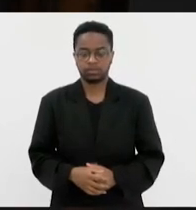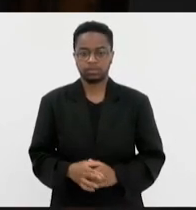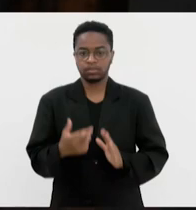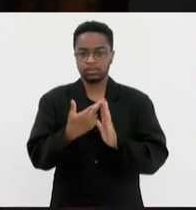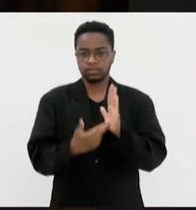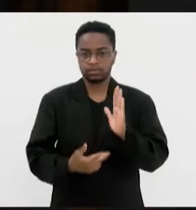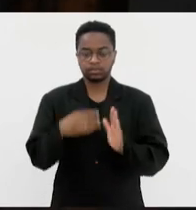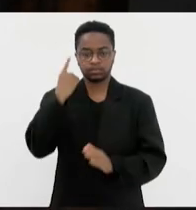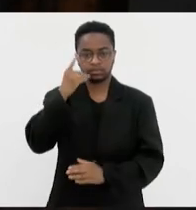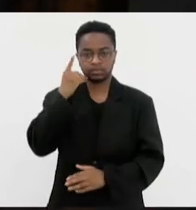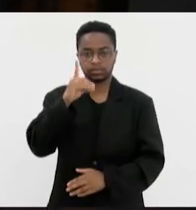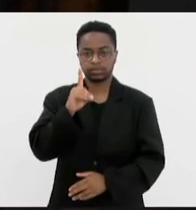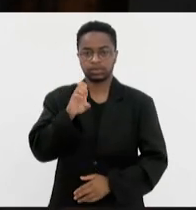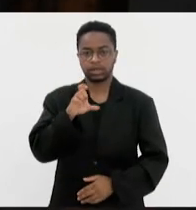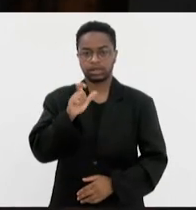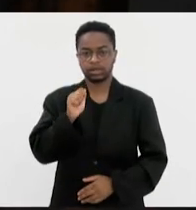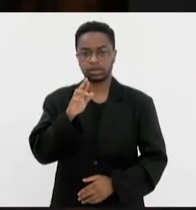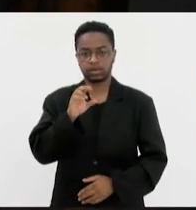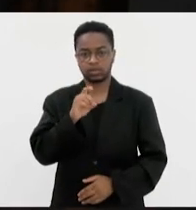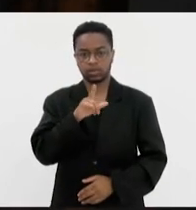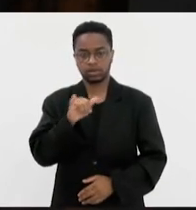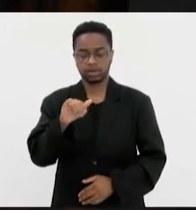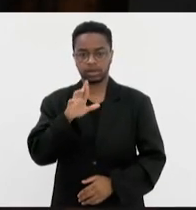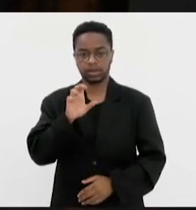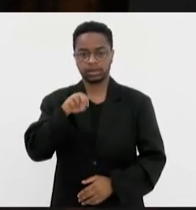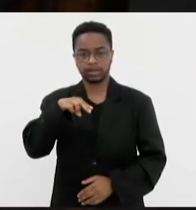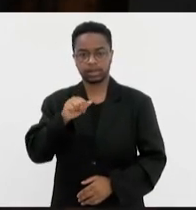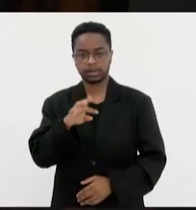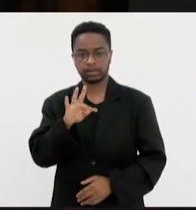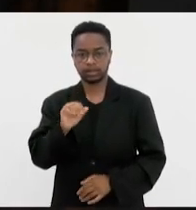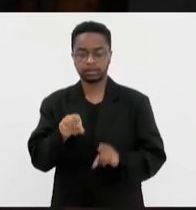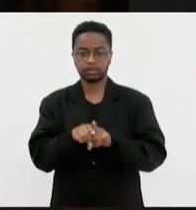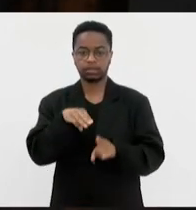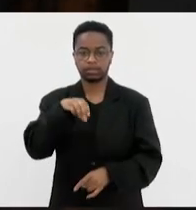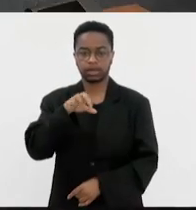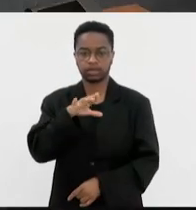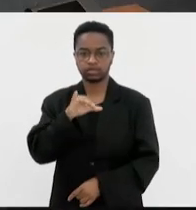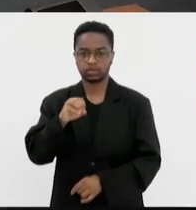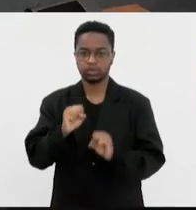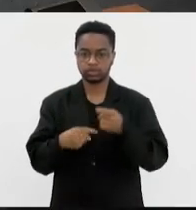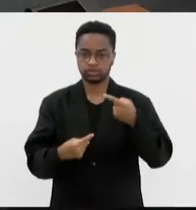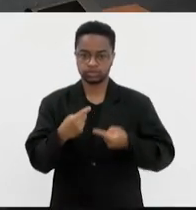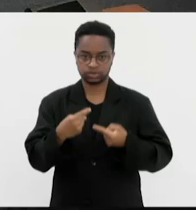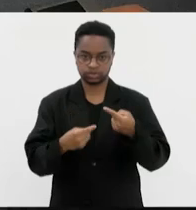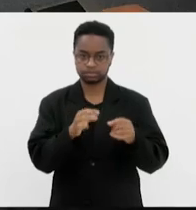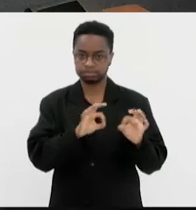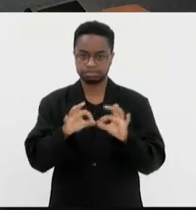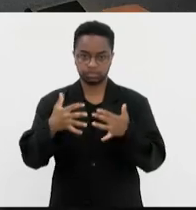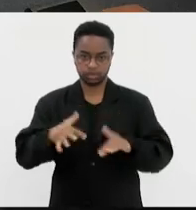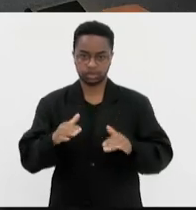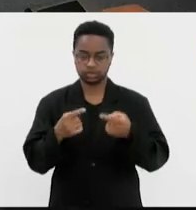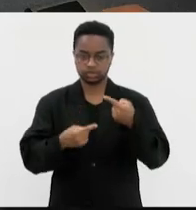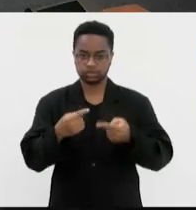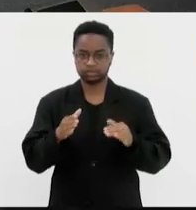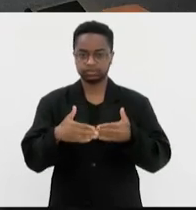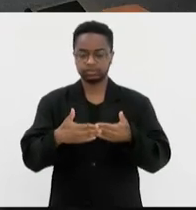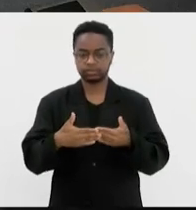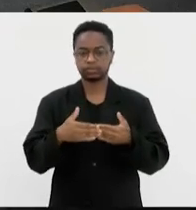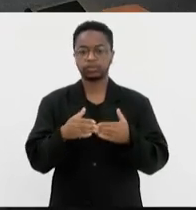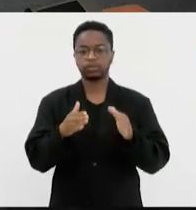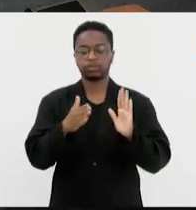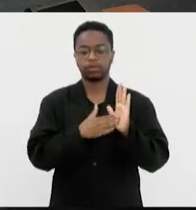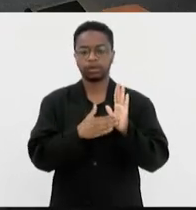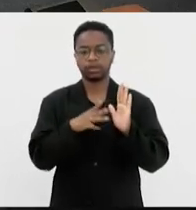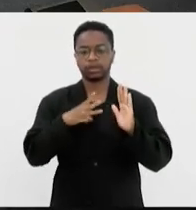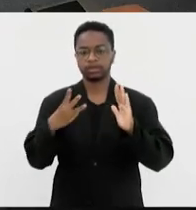Relatores, deputado Guilherme Della Lore, Renata Souza e Márcio Galberto. Em discussão, não havendo quem queira discutir, encerrada a discussão, a presente proposta